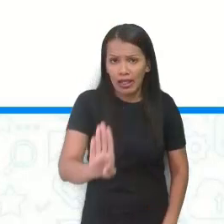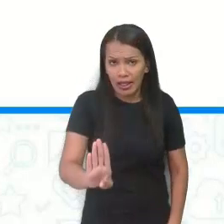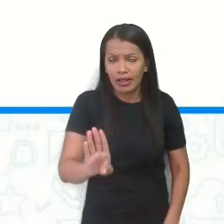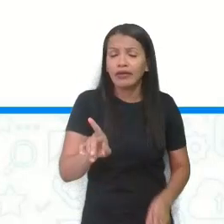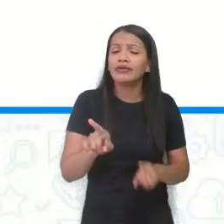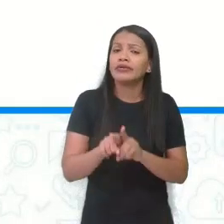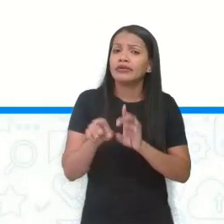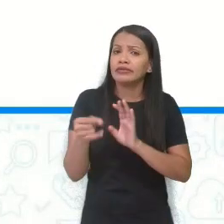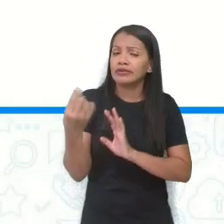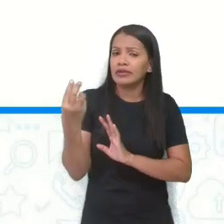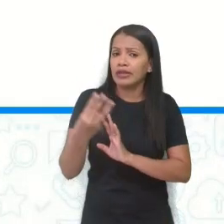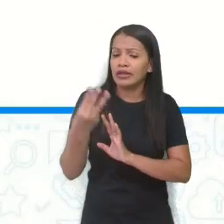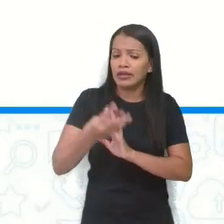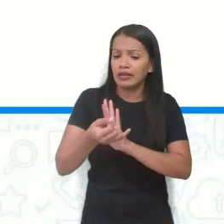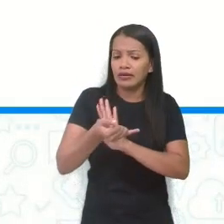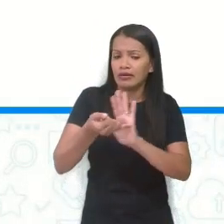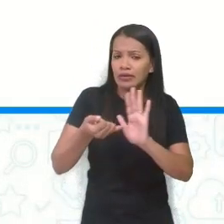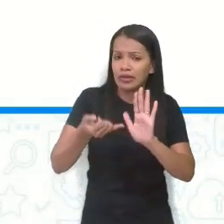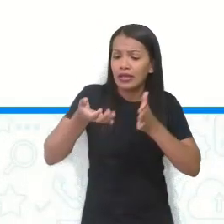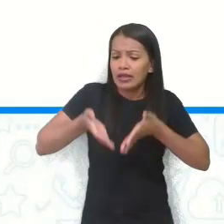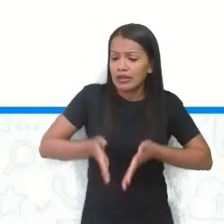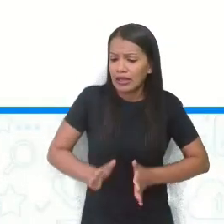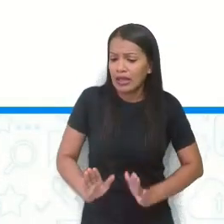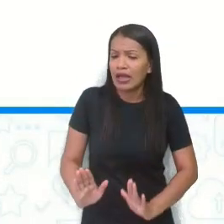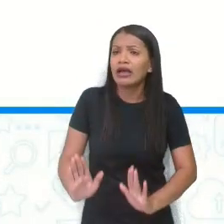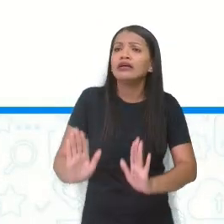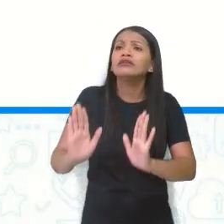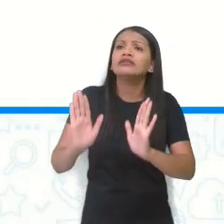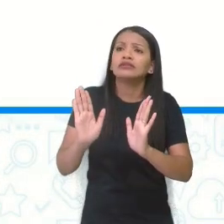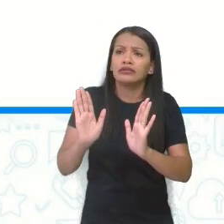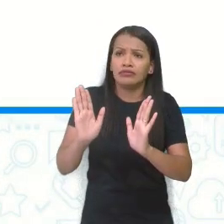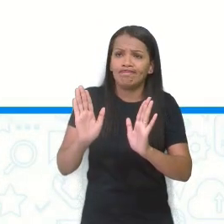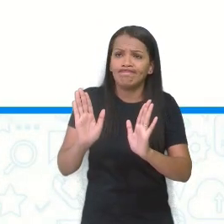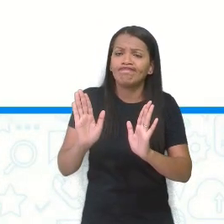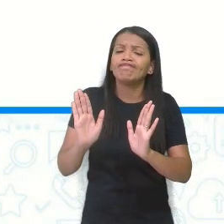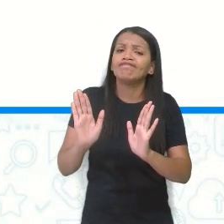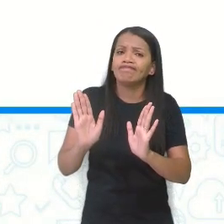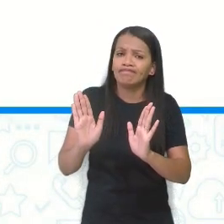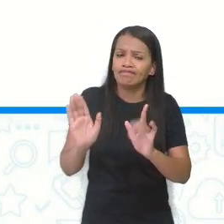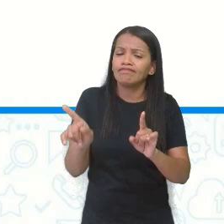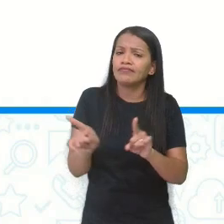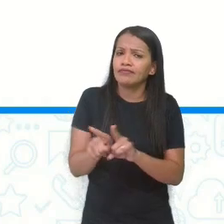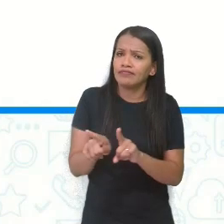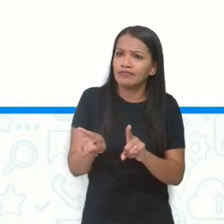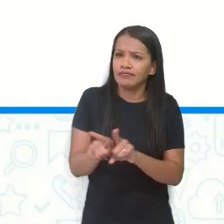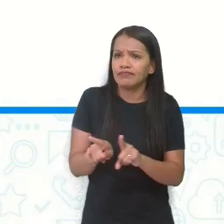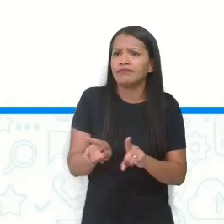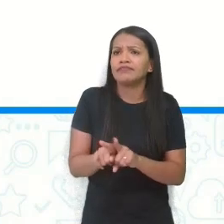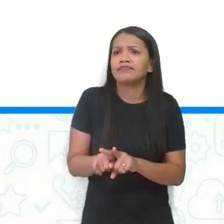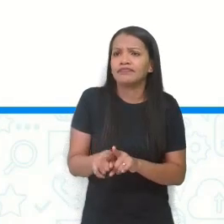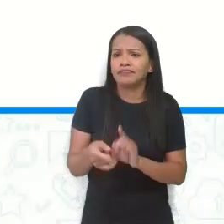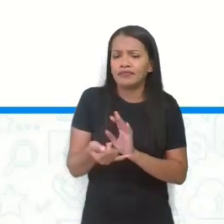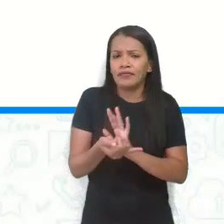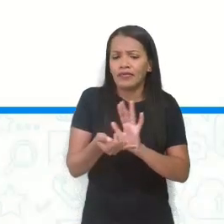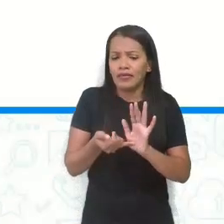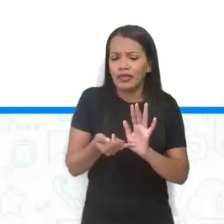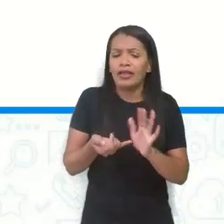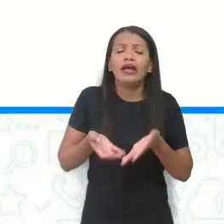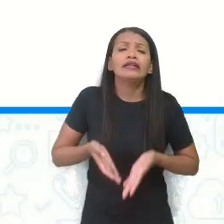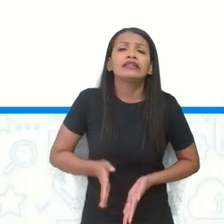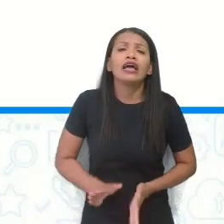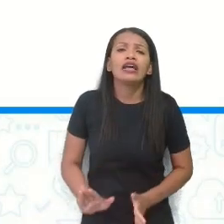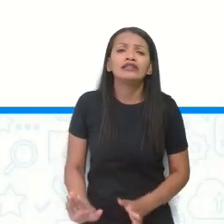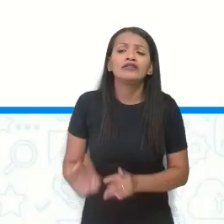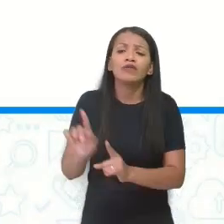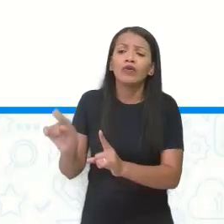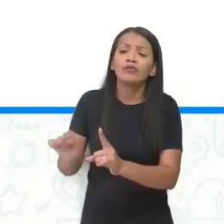Terceiro verso, nasceu tão somente. E o quarto verso, para